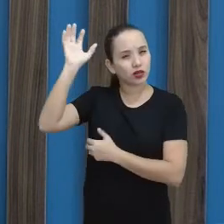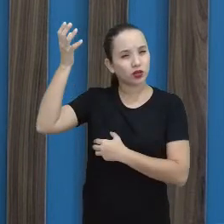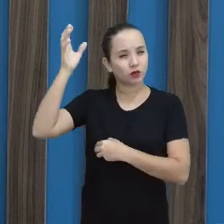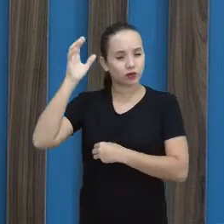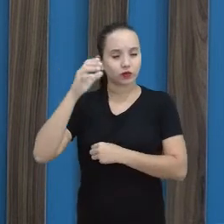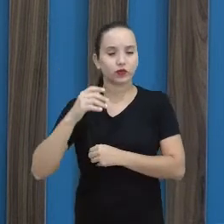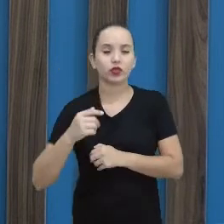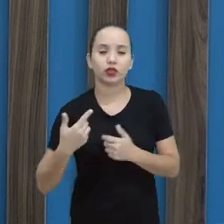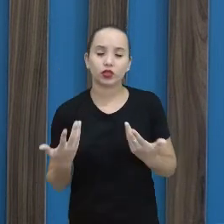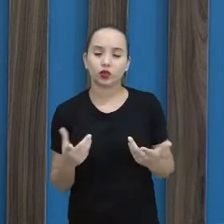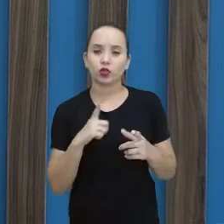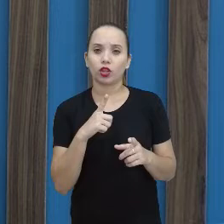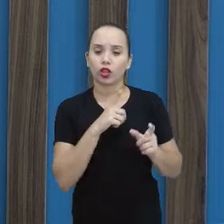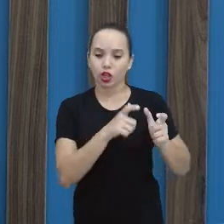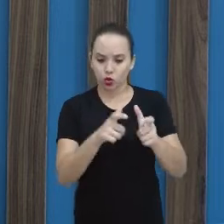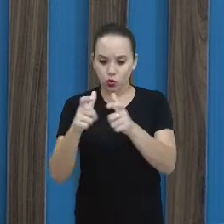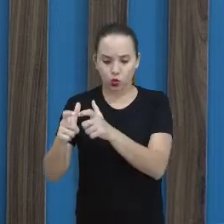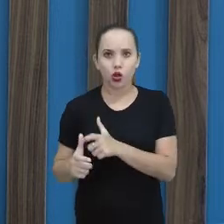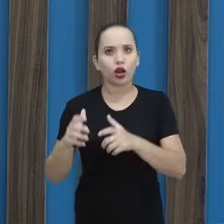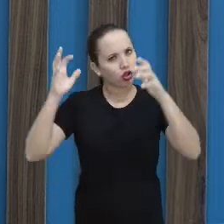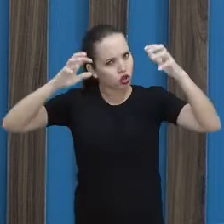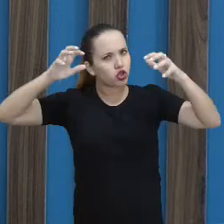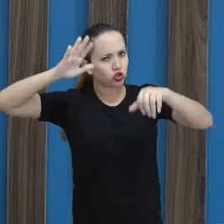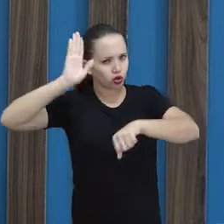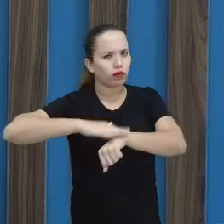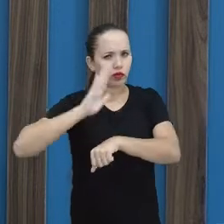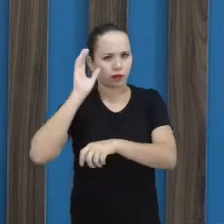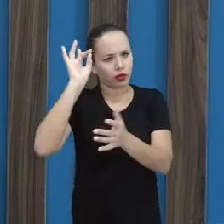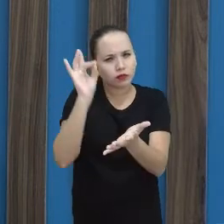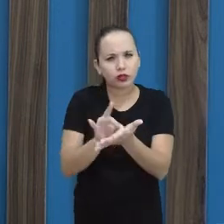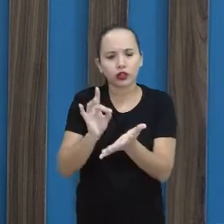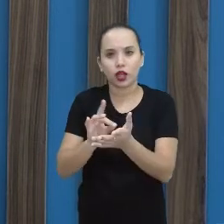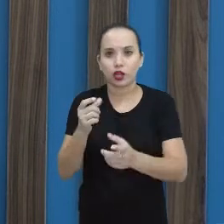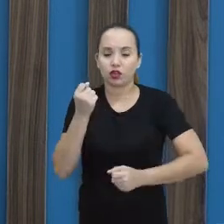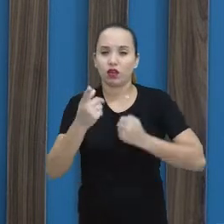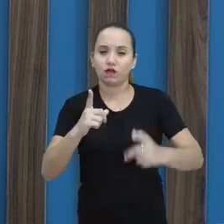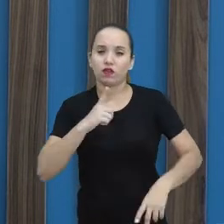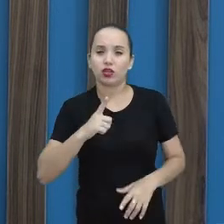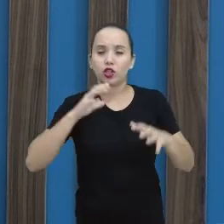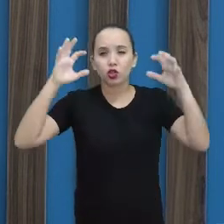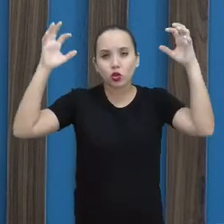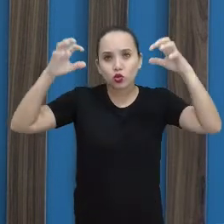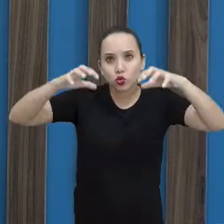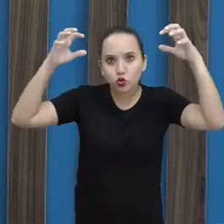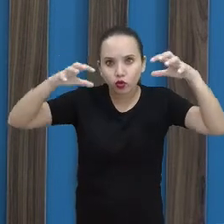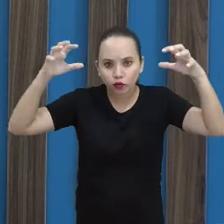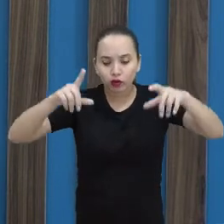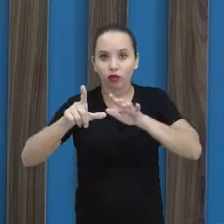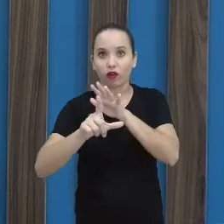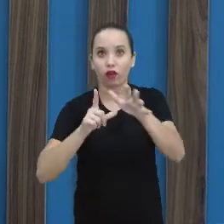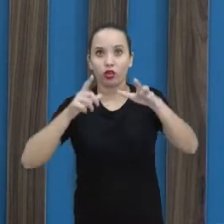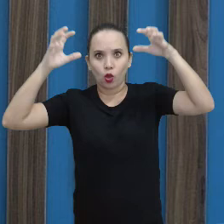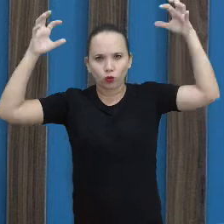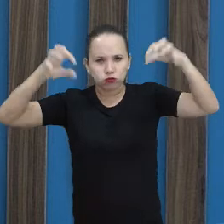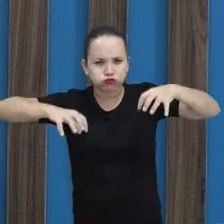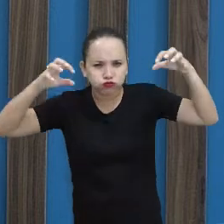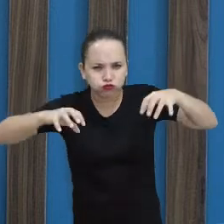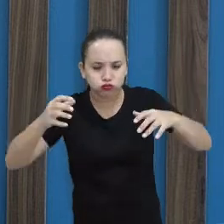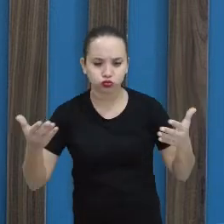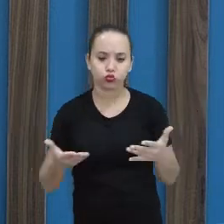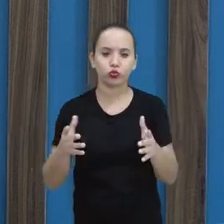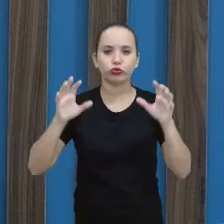existem locais que chovem mais, outros locais que chovem menos. Locais que choviam bastante, hoje já chovem pouco. Então, isso está afetando também